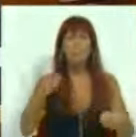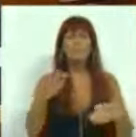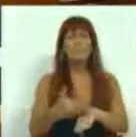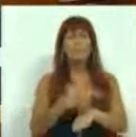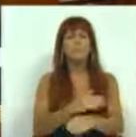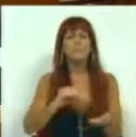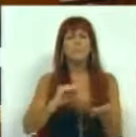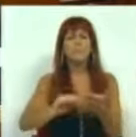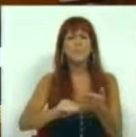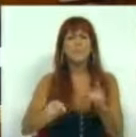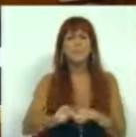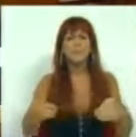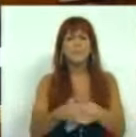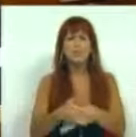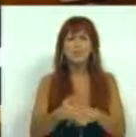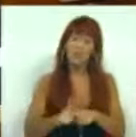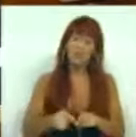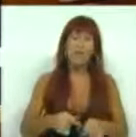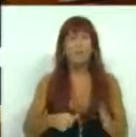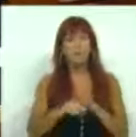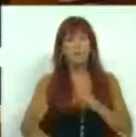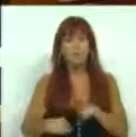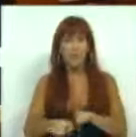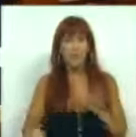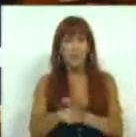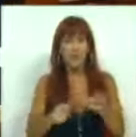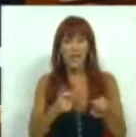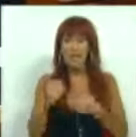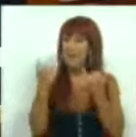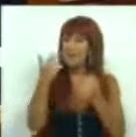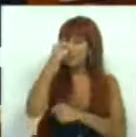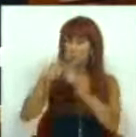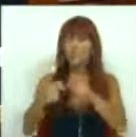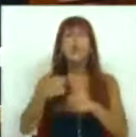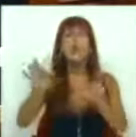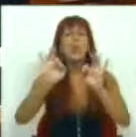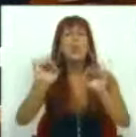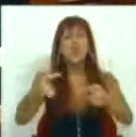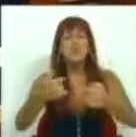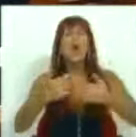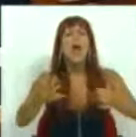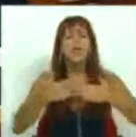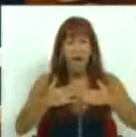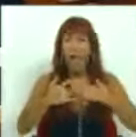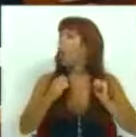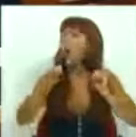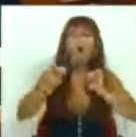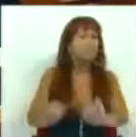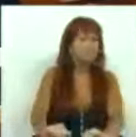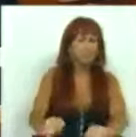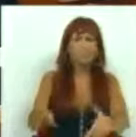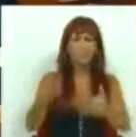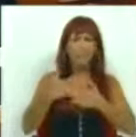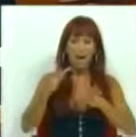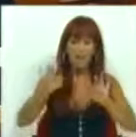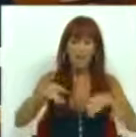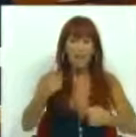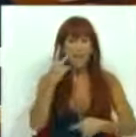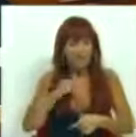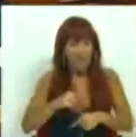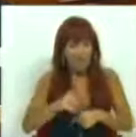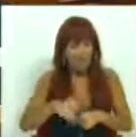vital legitima, por via legal, as instruções da pessoa quanto aos cuidados que deseja ou recusa receber no final